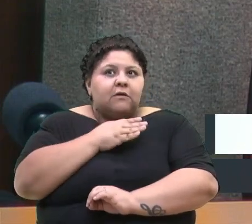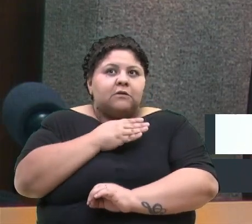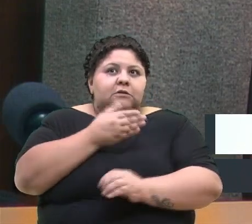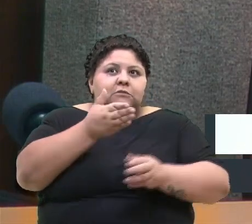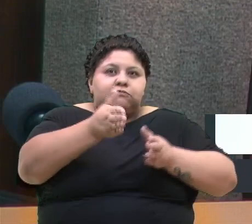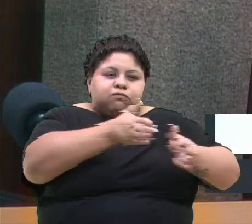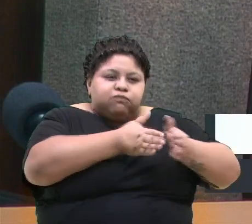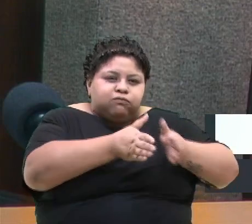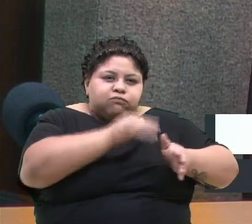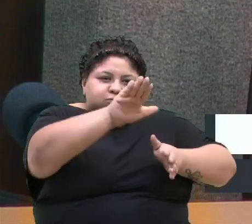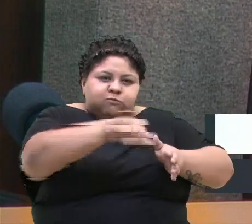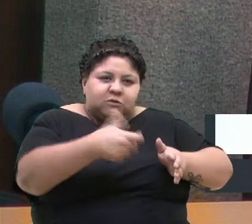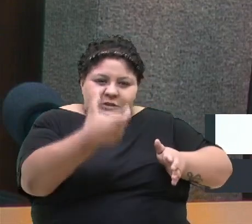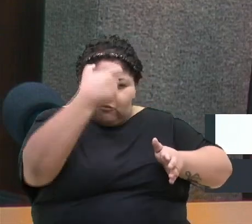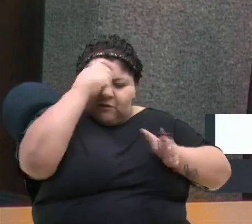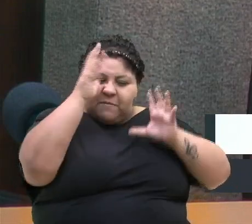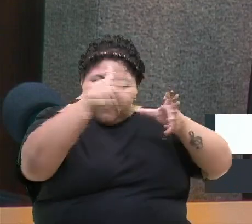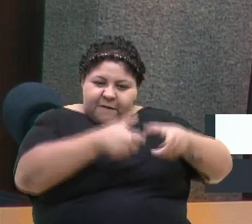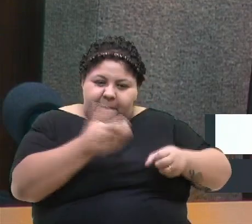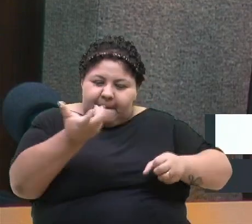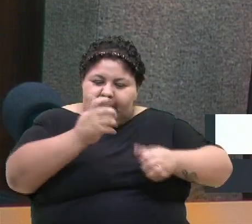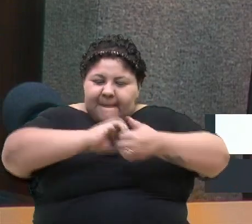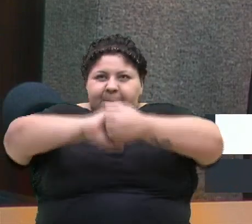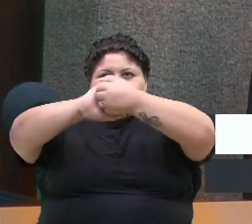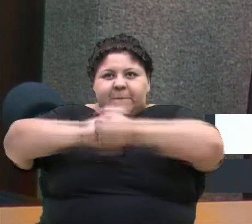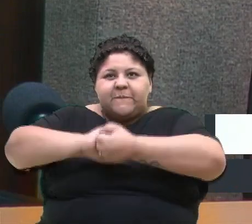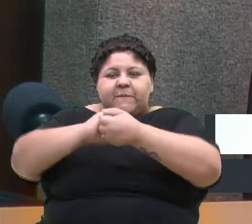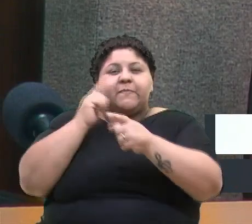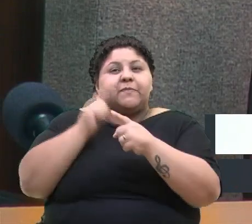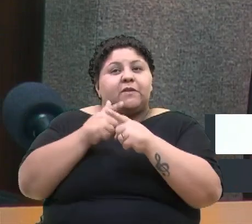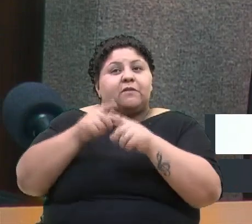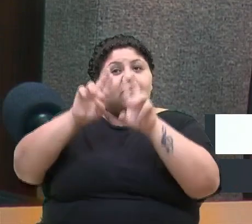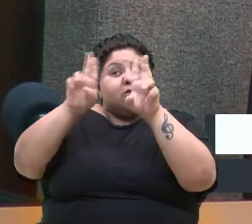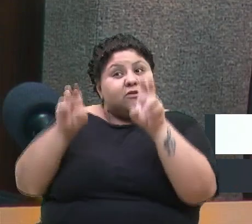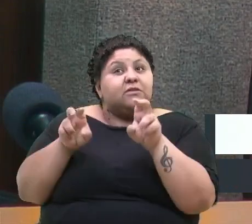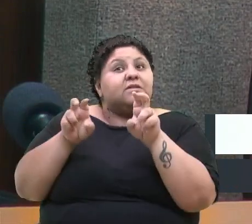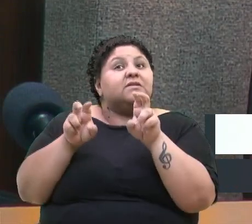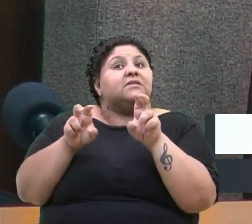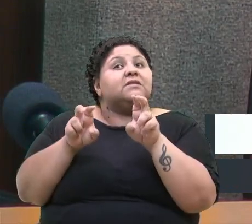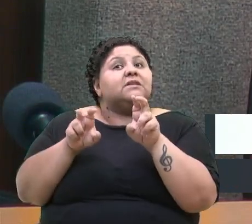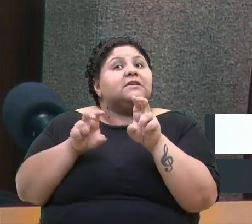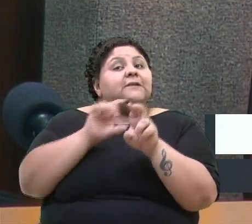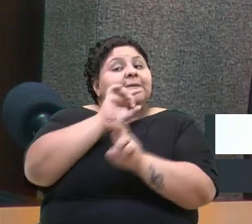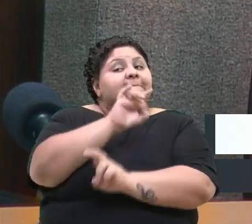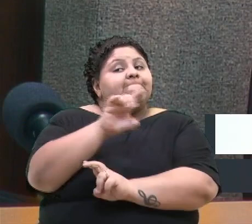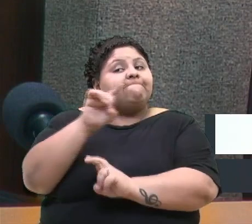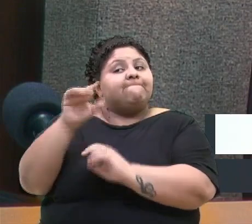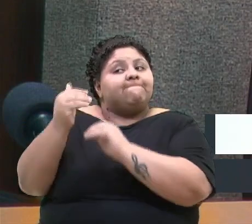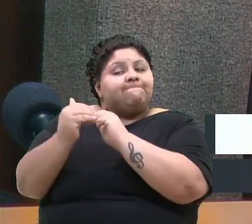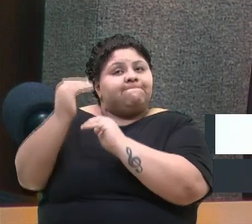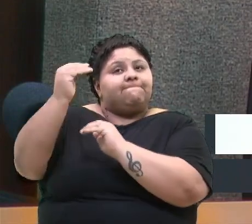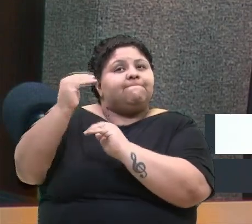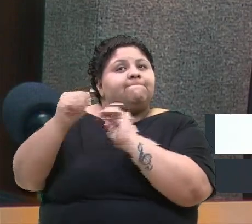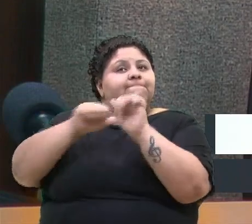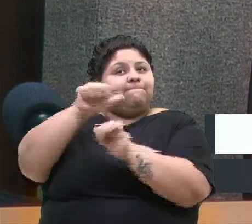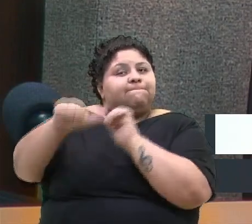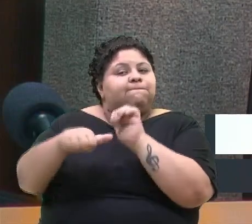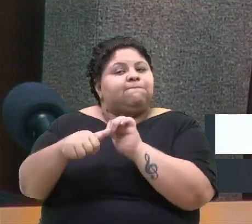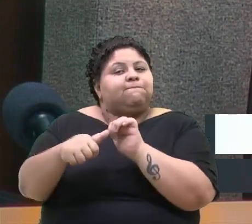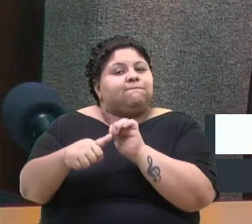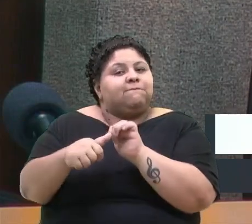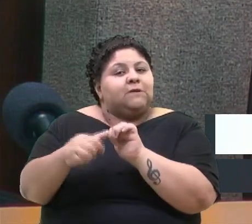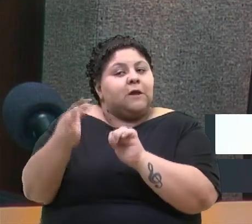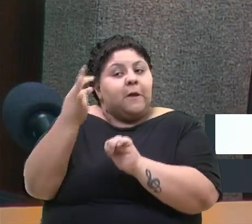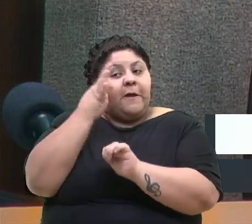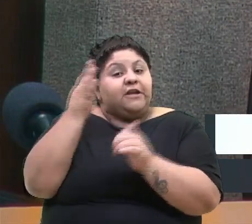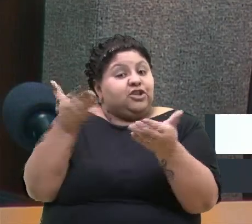buscar conhecimento em cima de tudo isso. Então, quero lhe cumprimentar, porque é um tema, vereador Lucas, que cada vez mais se tornará presente. Já é